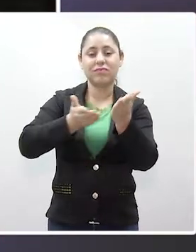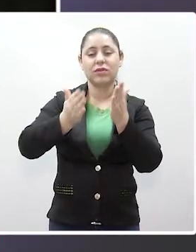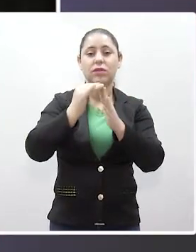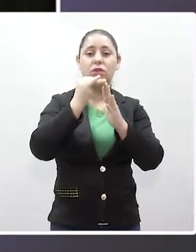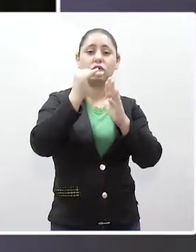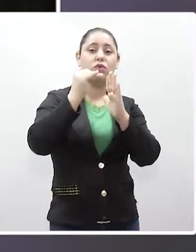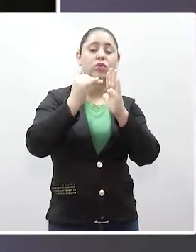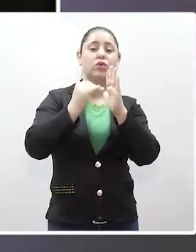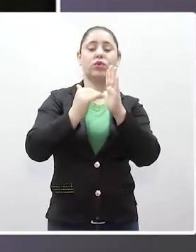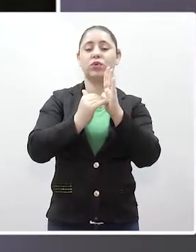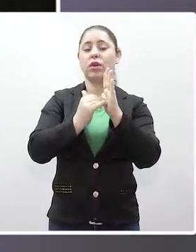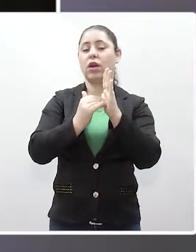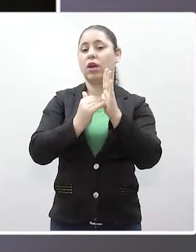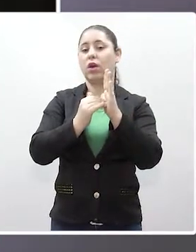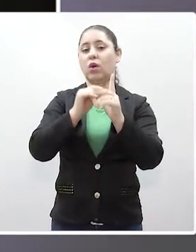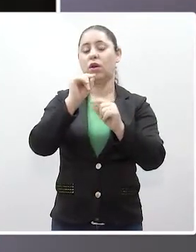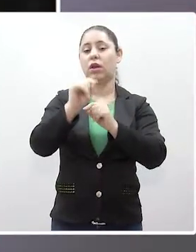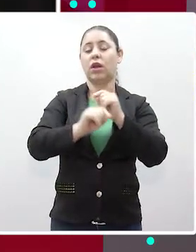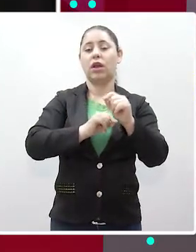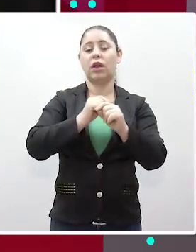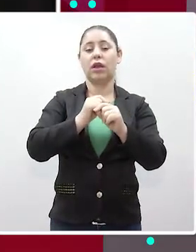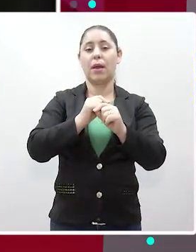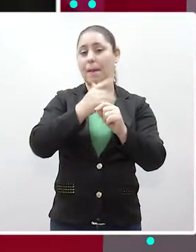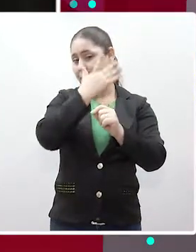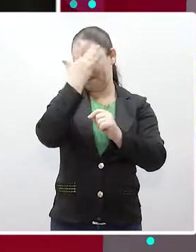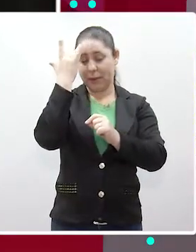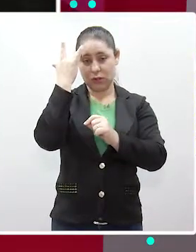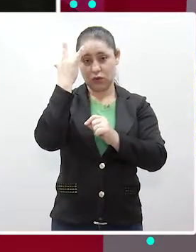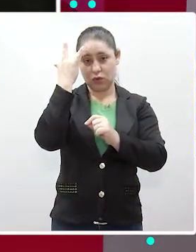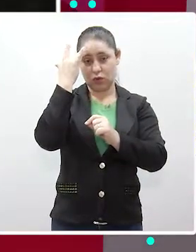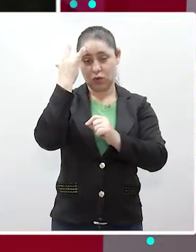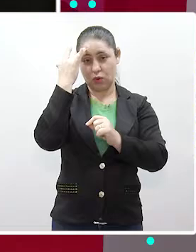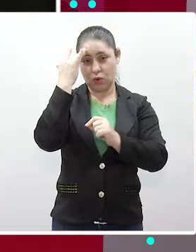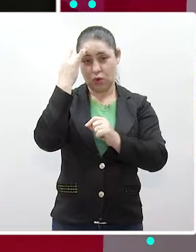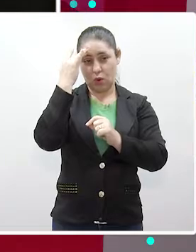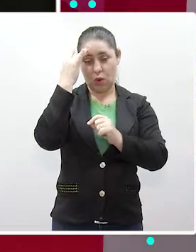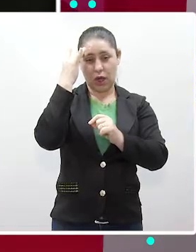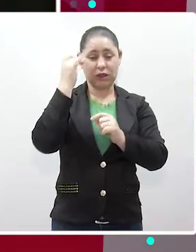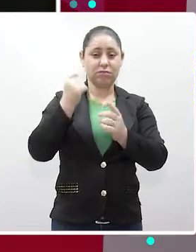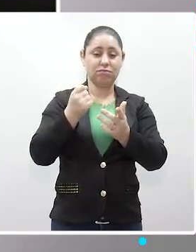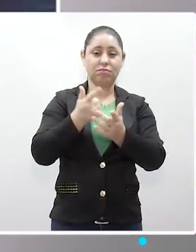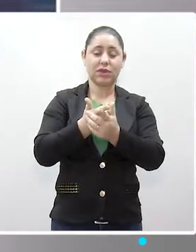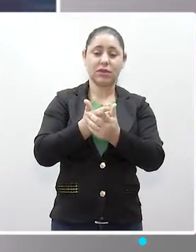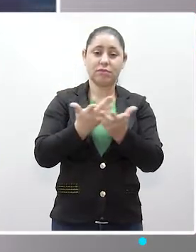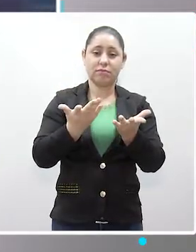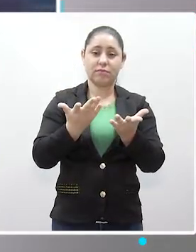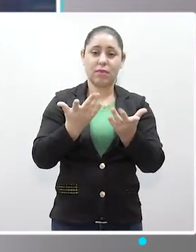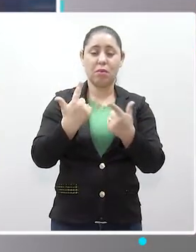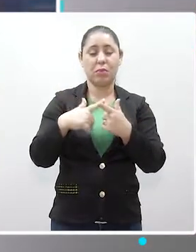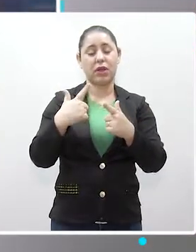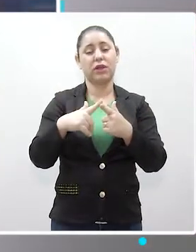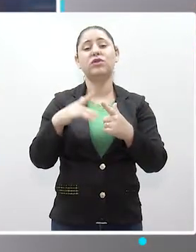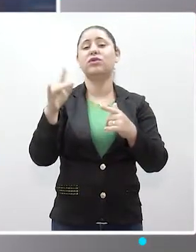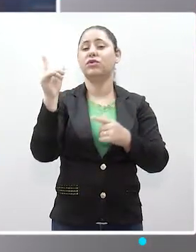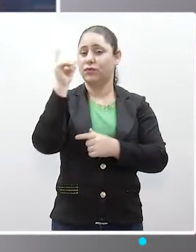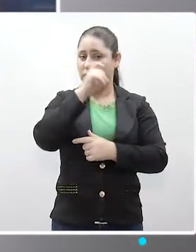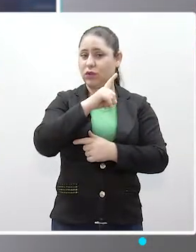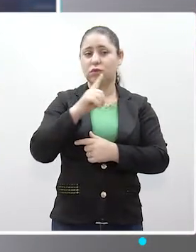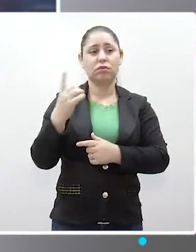redução desrespeitando o aluguel, mas junto ao proprietário, né? Porque eu acho que é uma situação que aperta todo mundo.